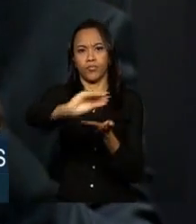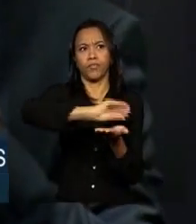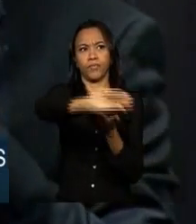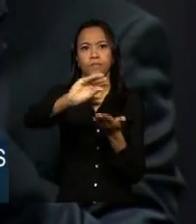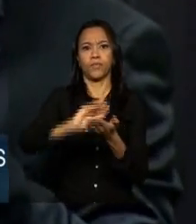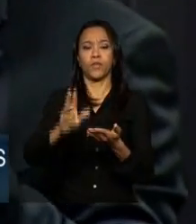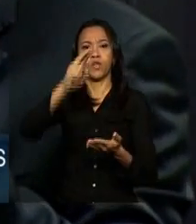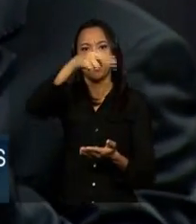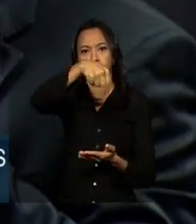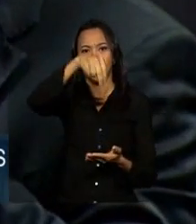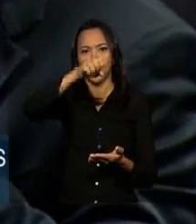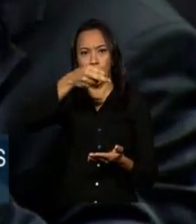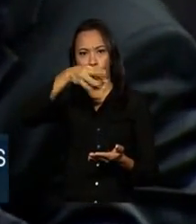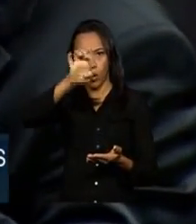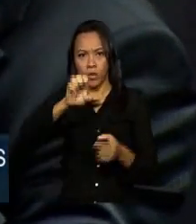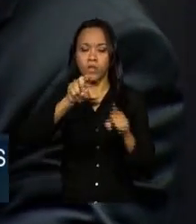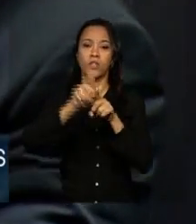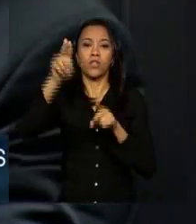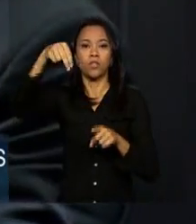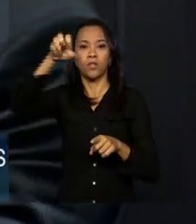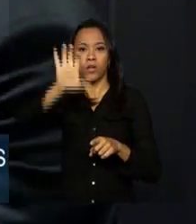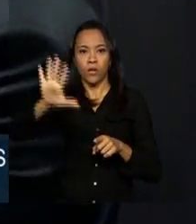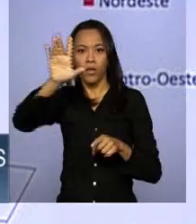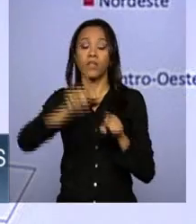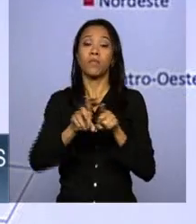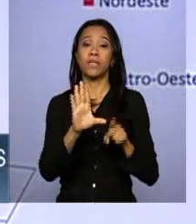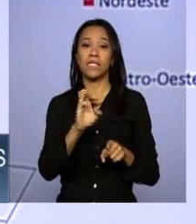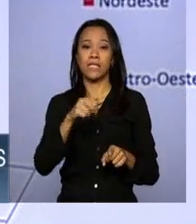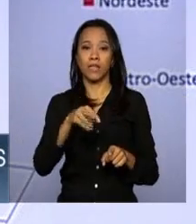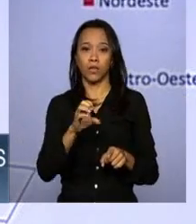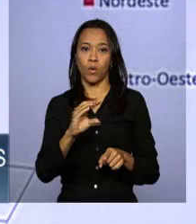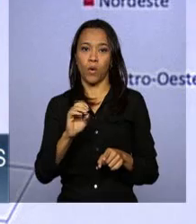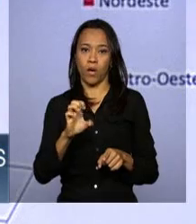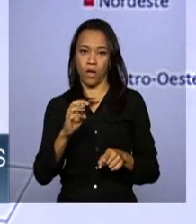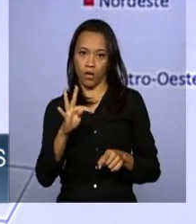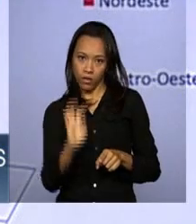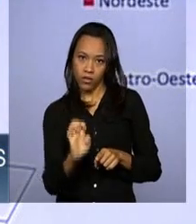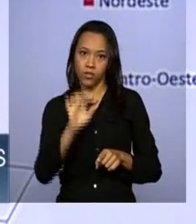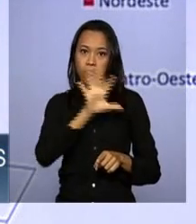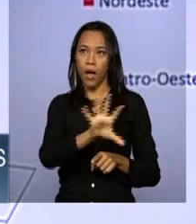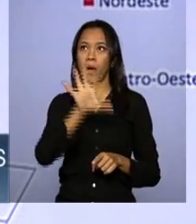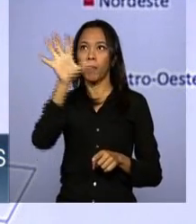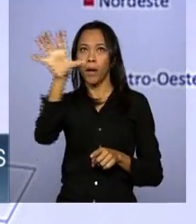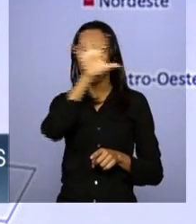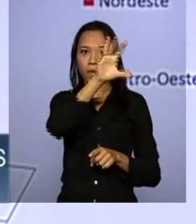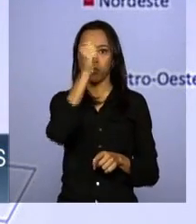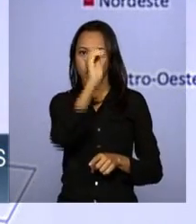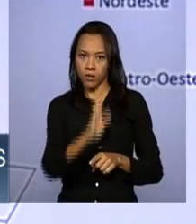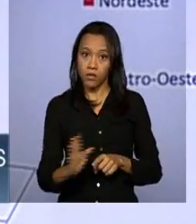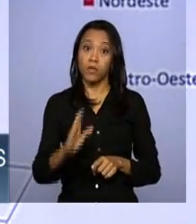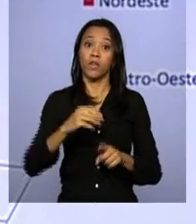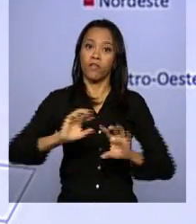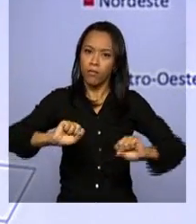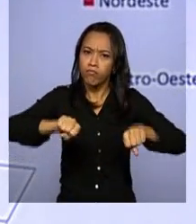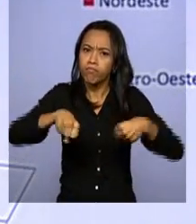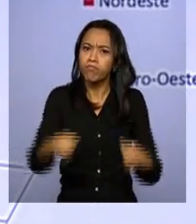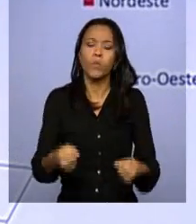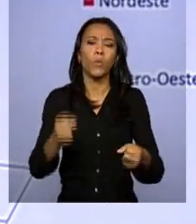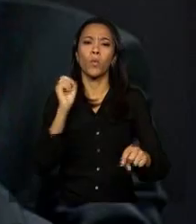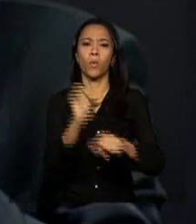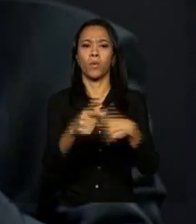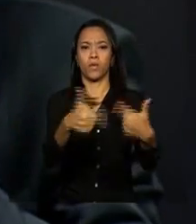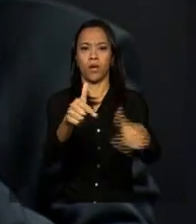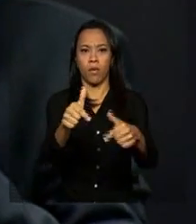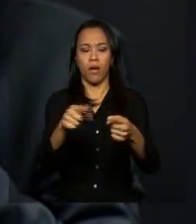centrooeste nós vamos estar aqui com uma perspectiva de aplicação de R 121 bilhões deais que vão alavancar emprego